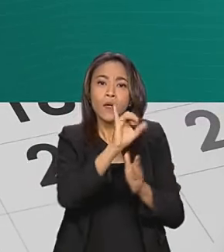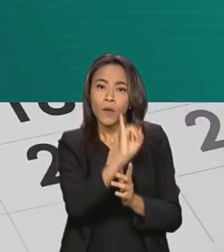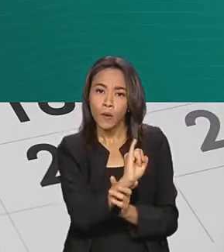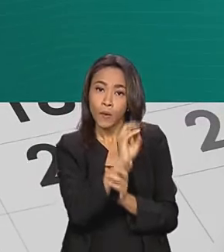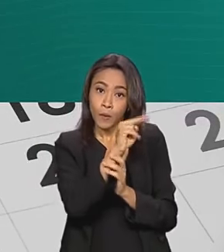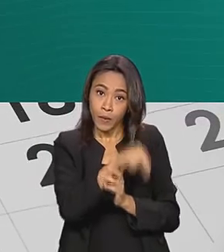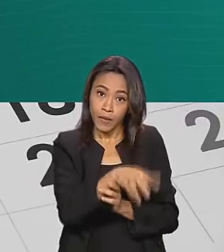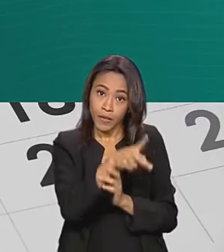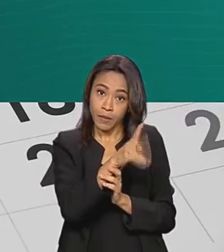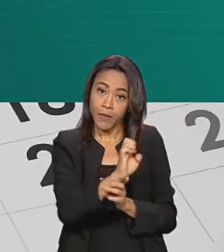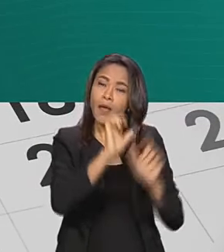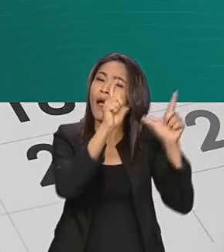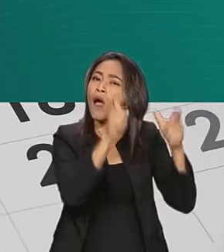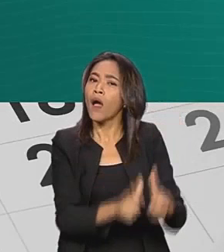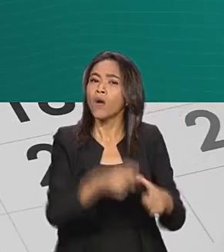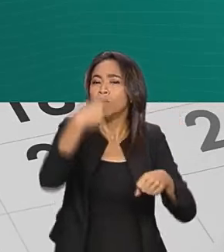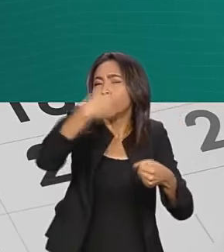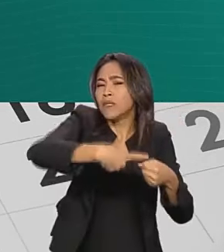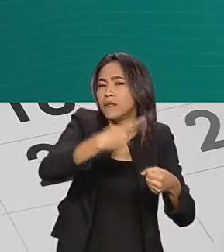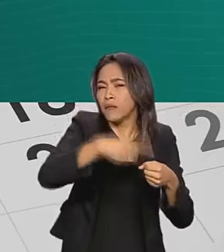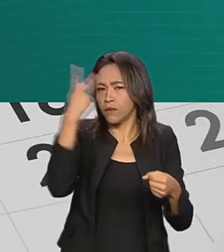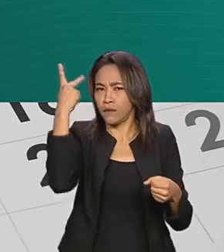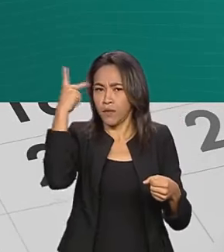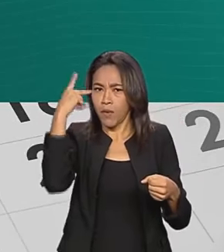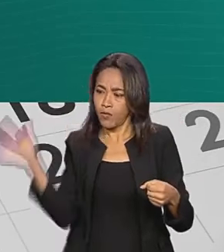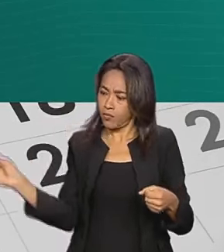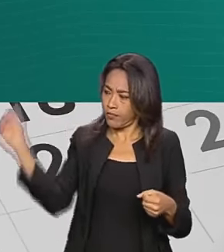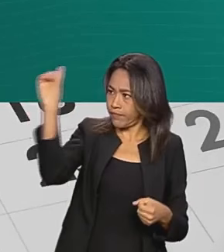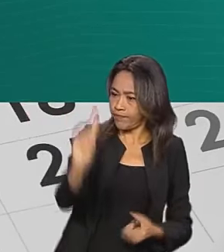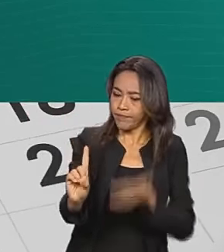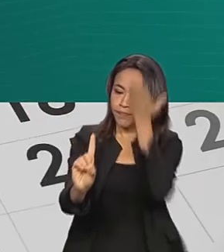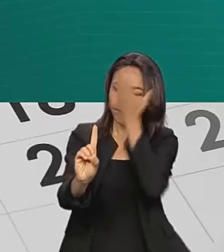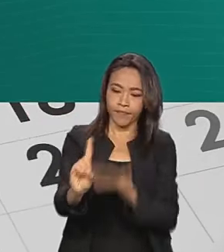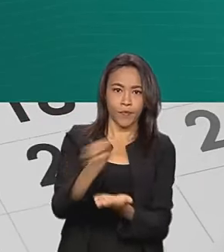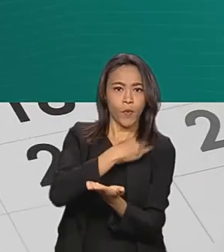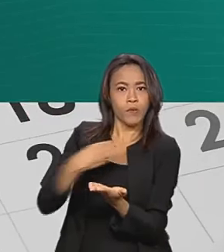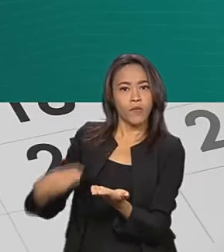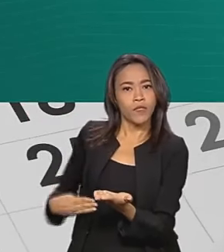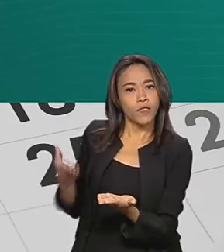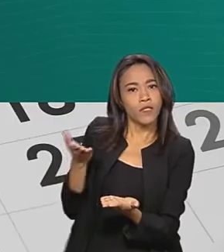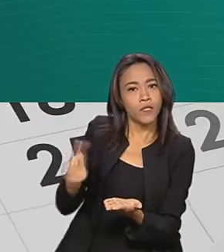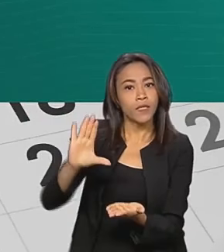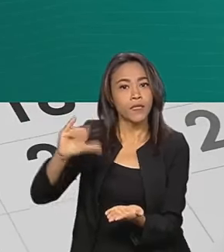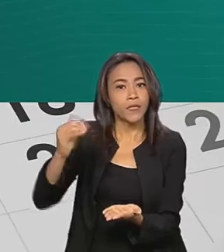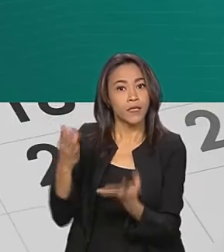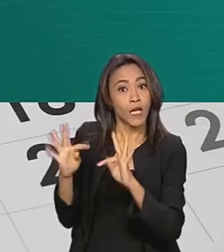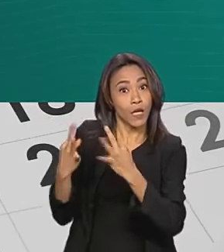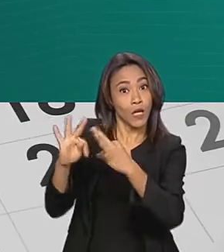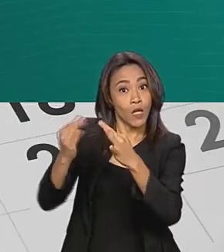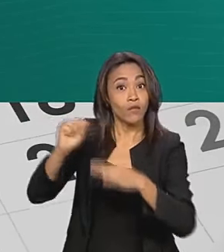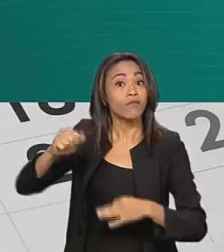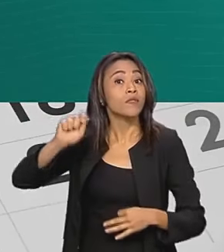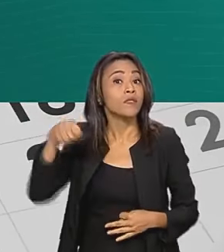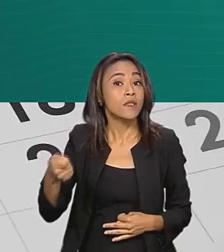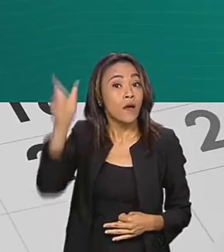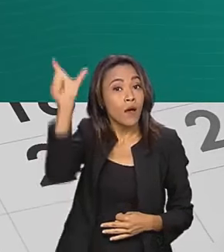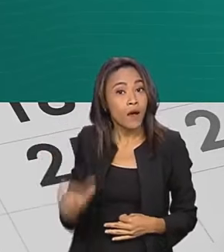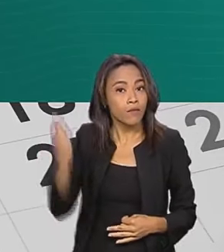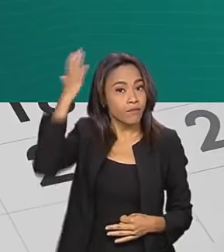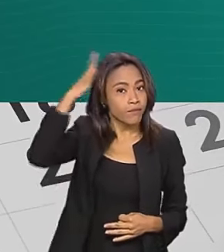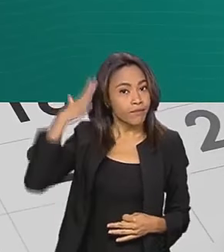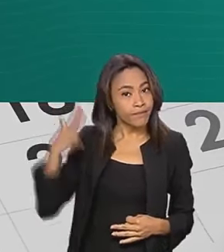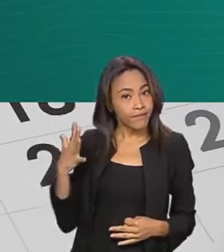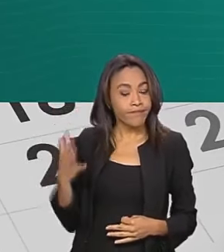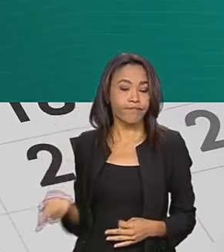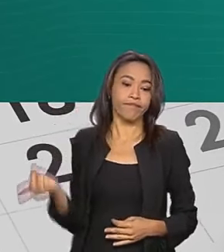INPI em São José dos Campos junto com a ministra da Ciência Tecnologia e inovação Luciana Santos e o